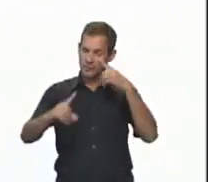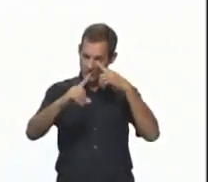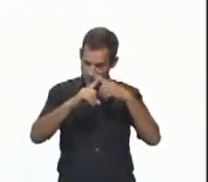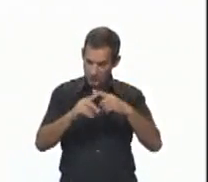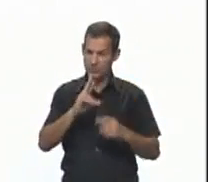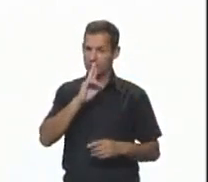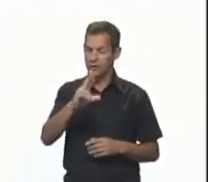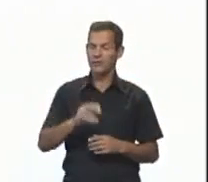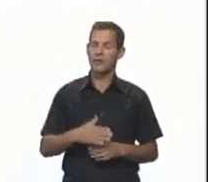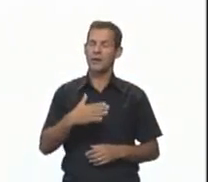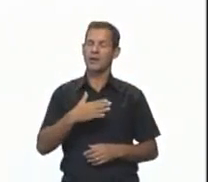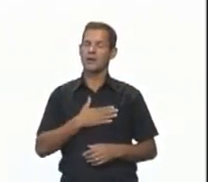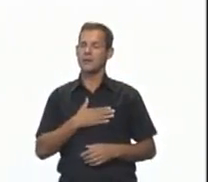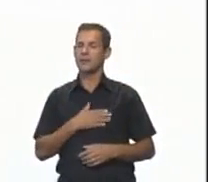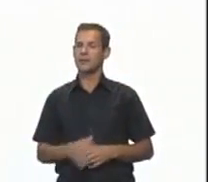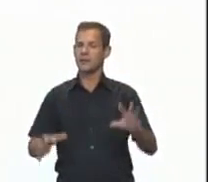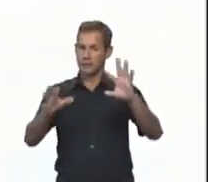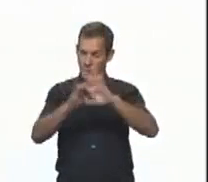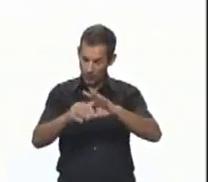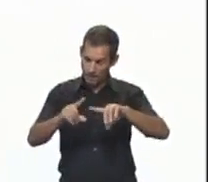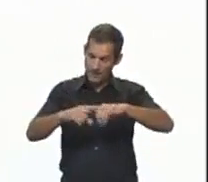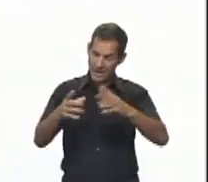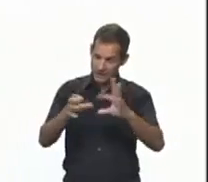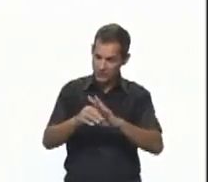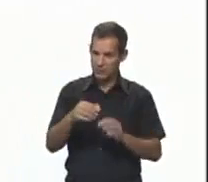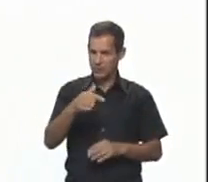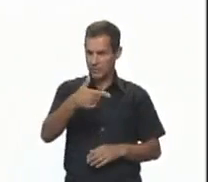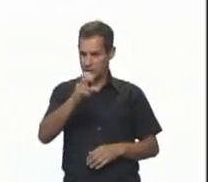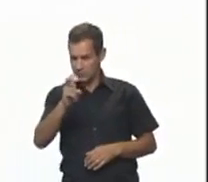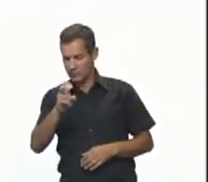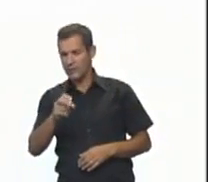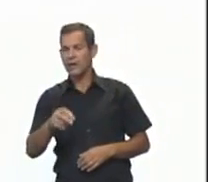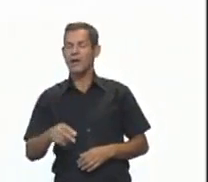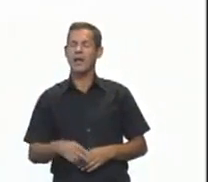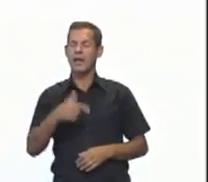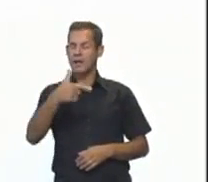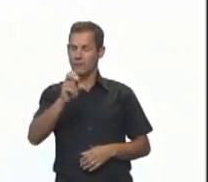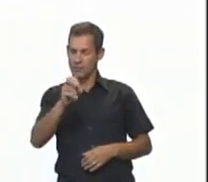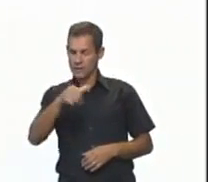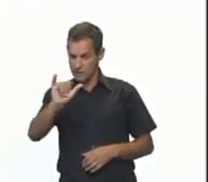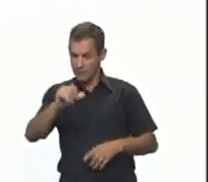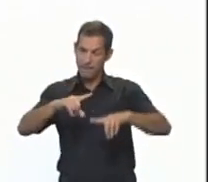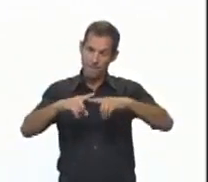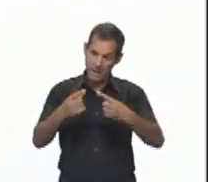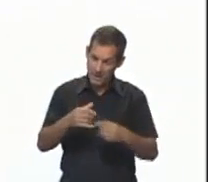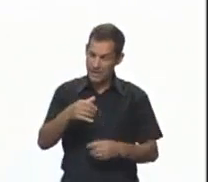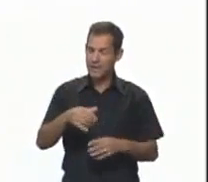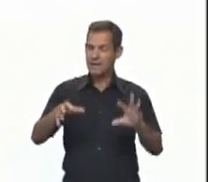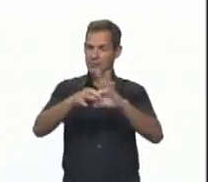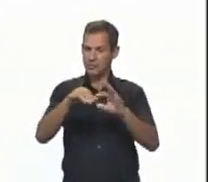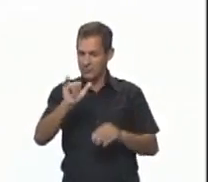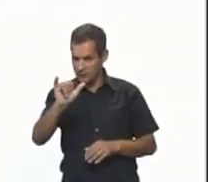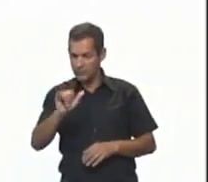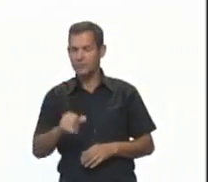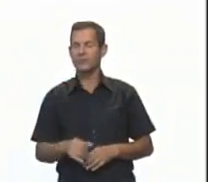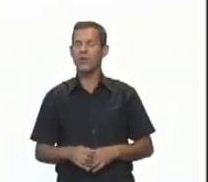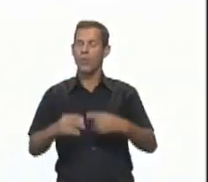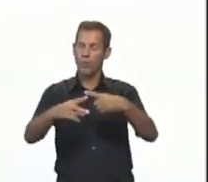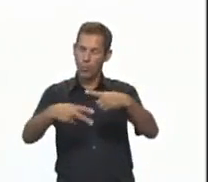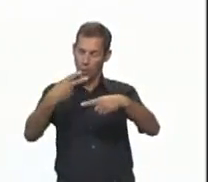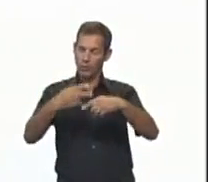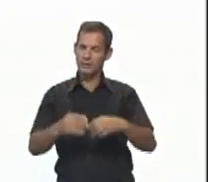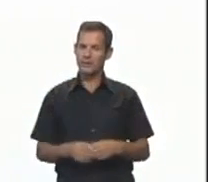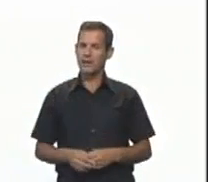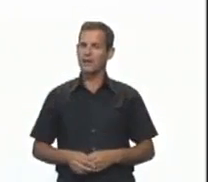multiplicar o resultado da minha integral. A integral de 25 é 25y e a integral de y é y ao quadrado